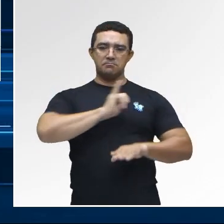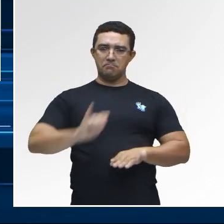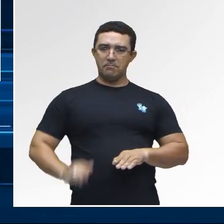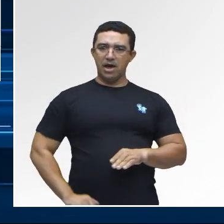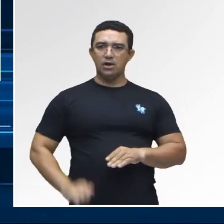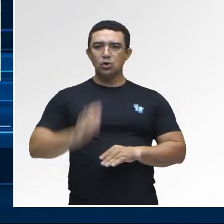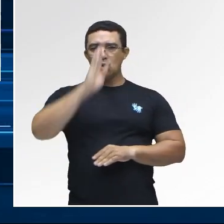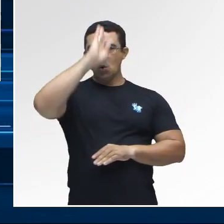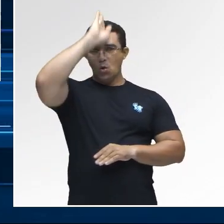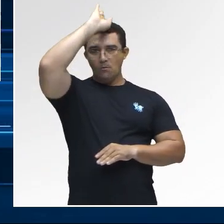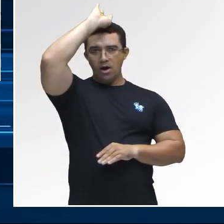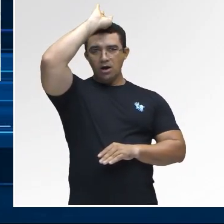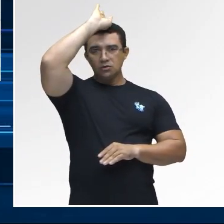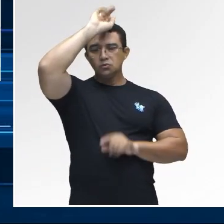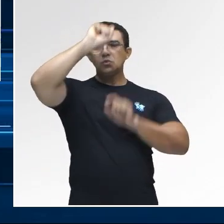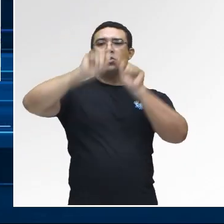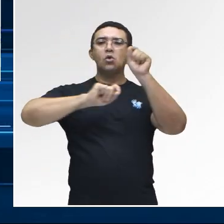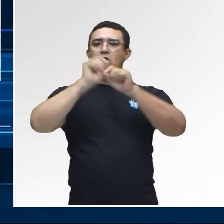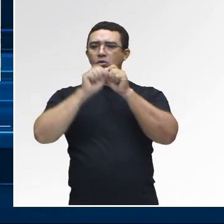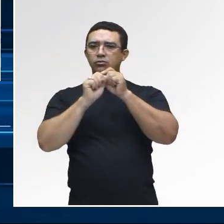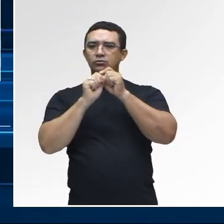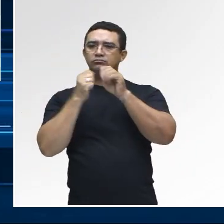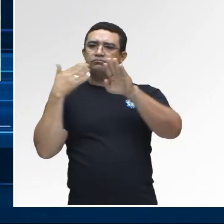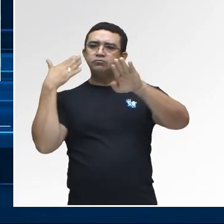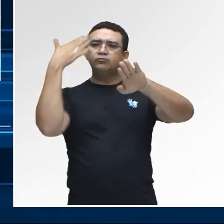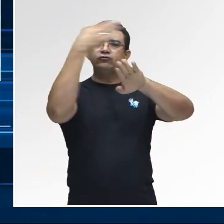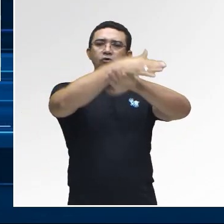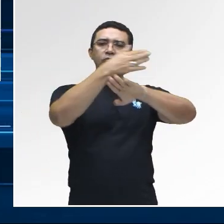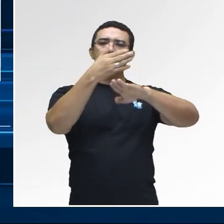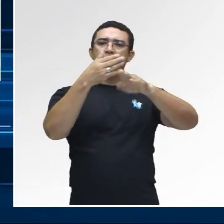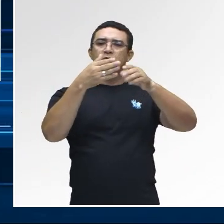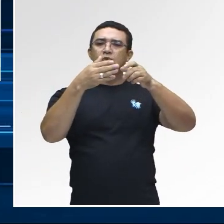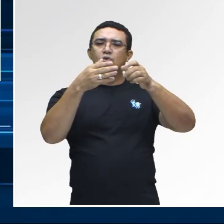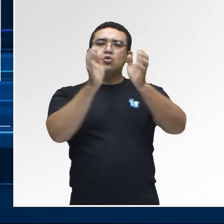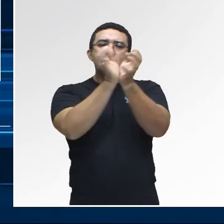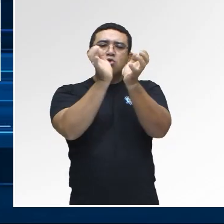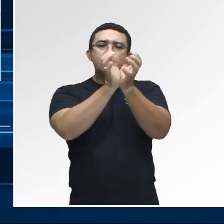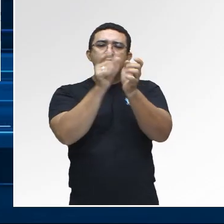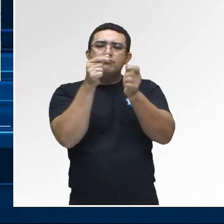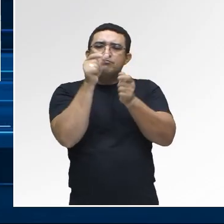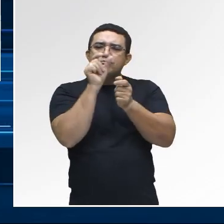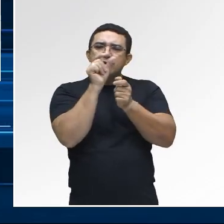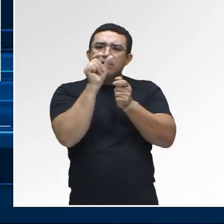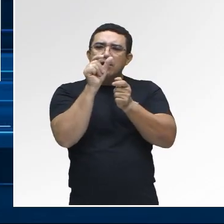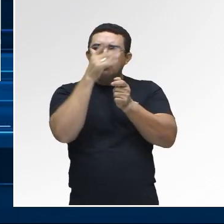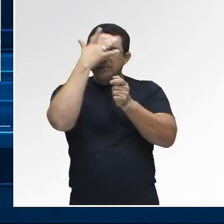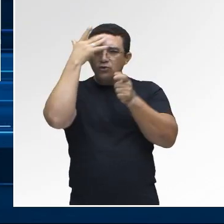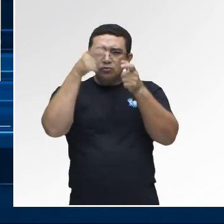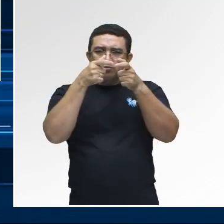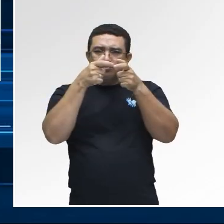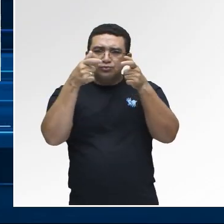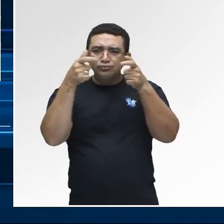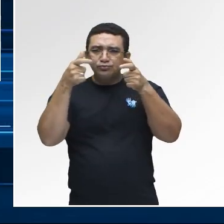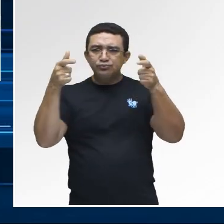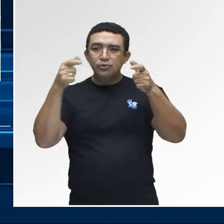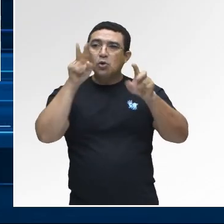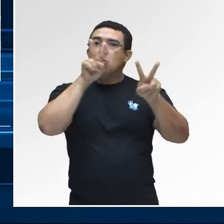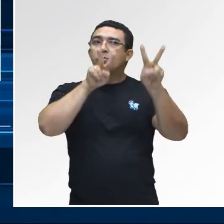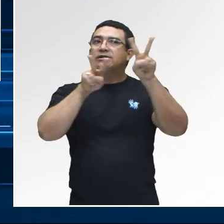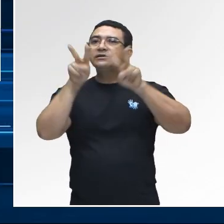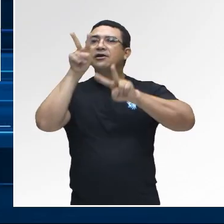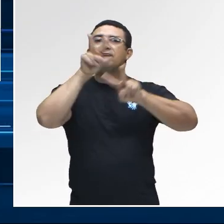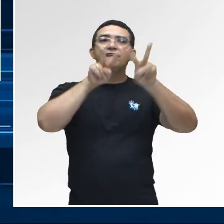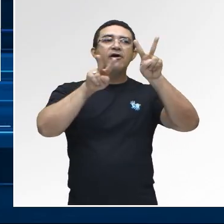se chegando, foram ocupando espaço, foram vendo as falhas romanas. Olha, você tem